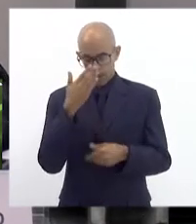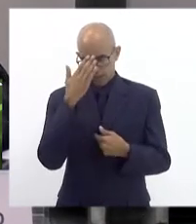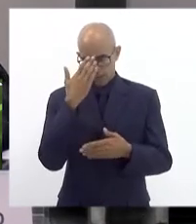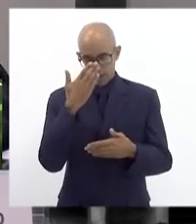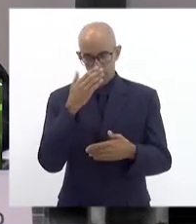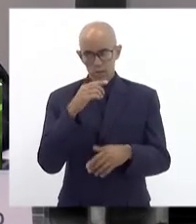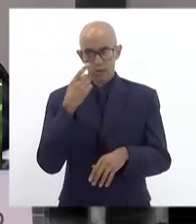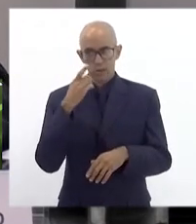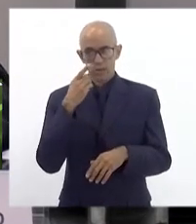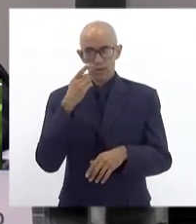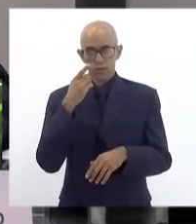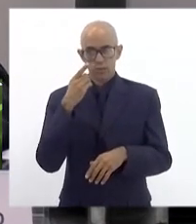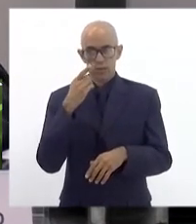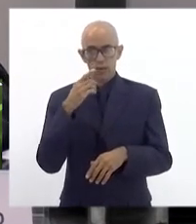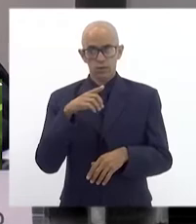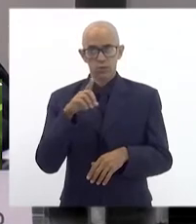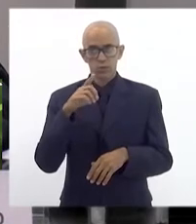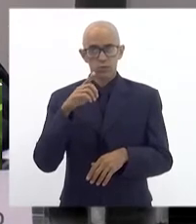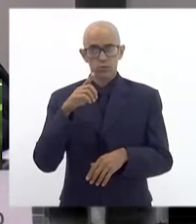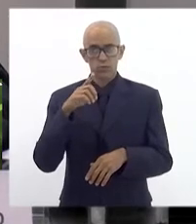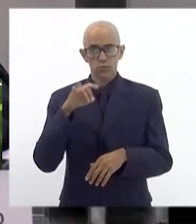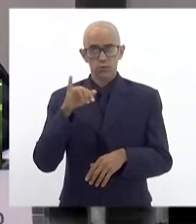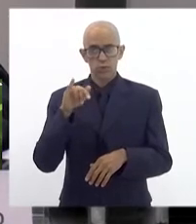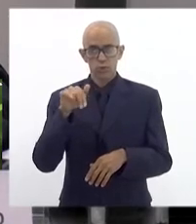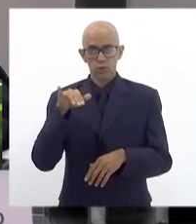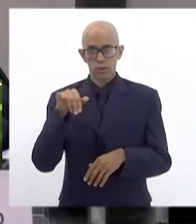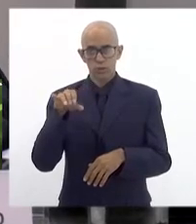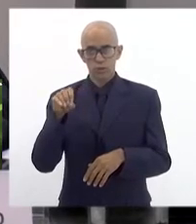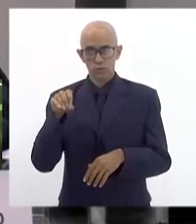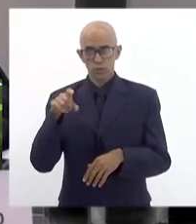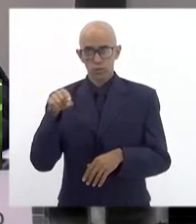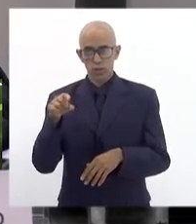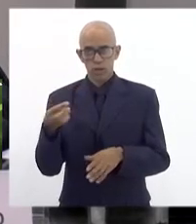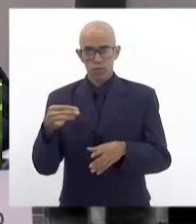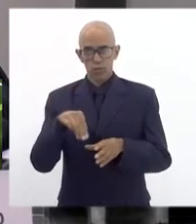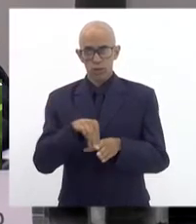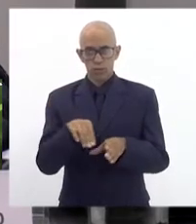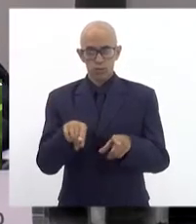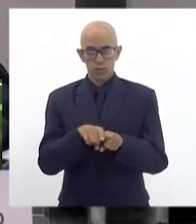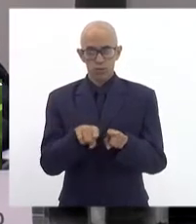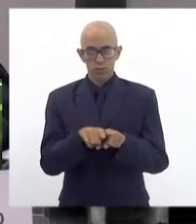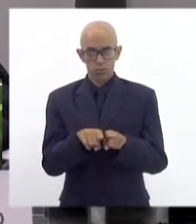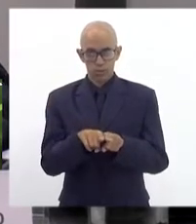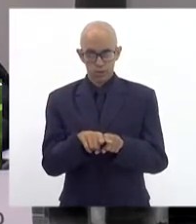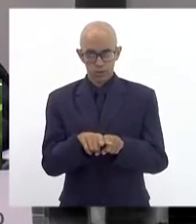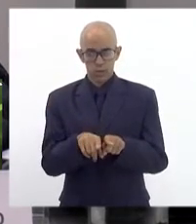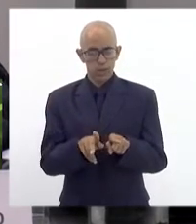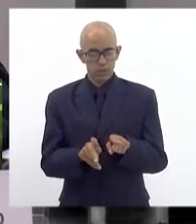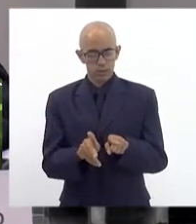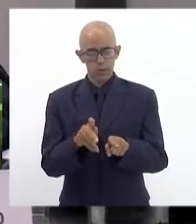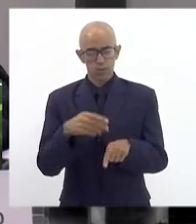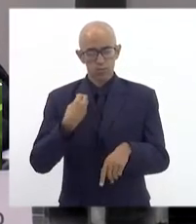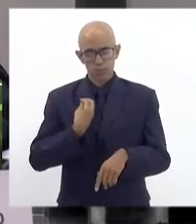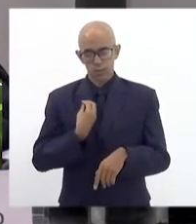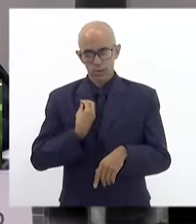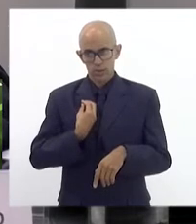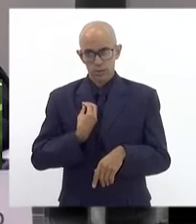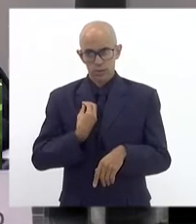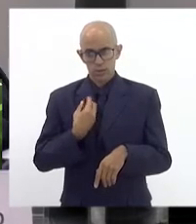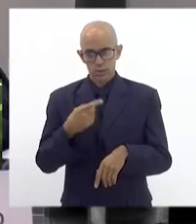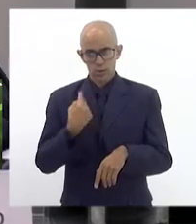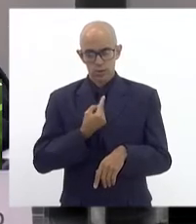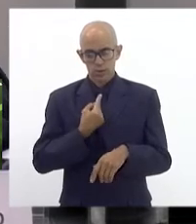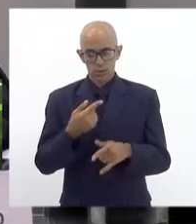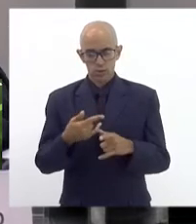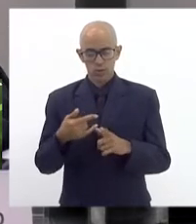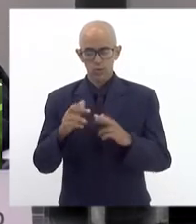do deputado Dionísio Lins, que é membro efetivo da Comissão de Ciência e Tecnologia e também sempre presente nas nossas chamadas de reunião,